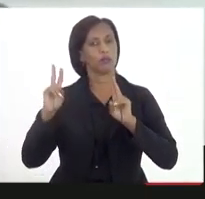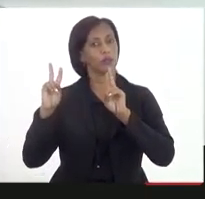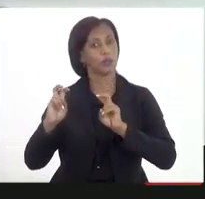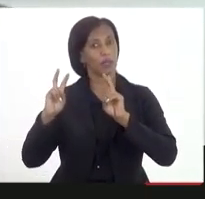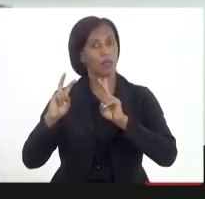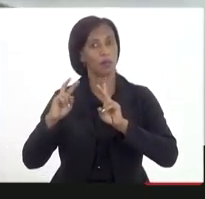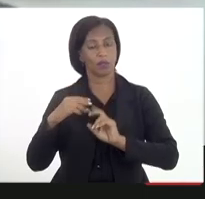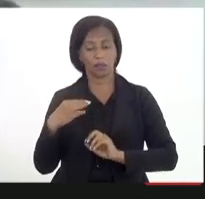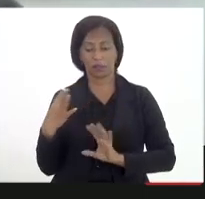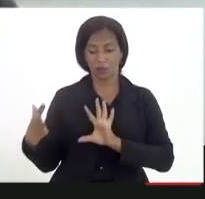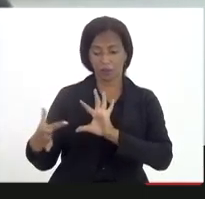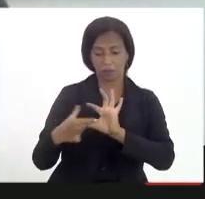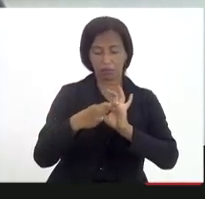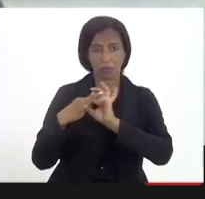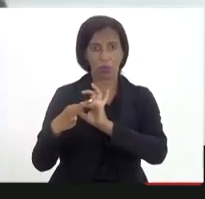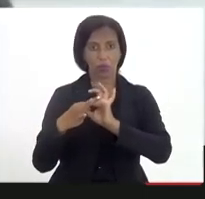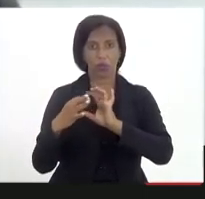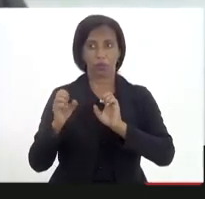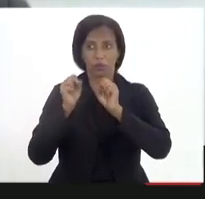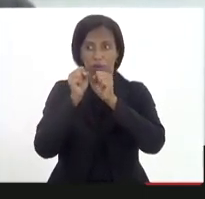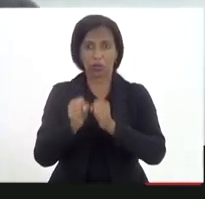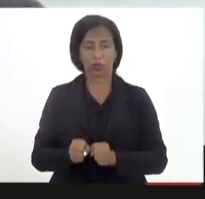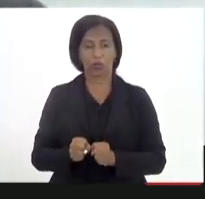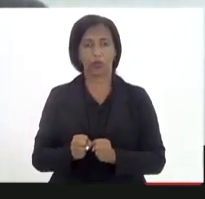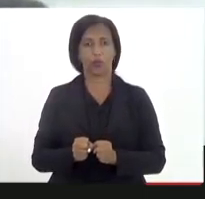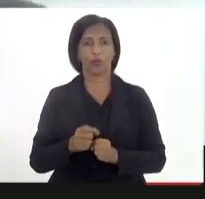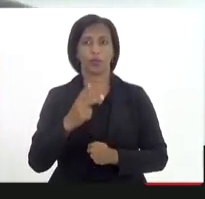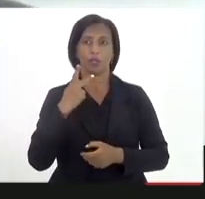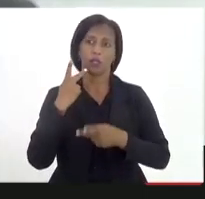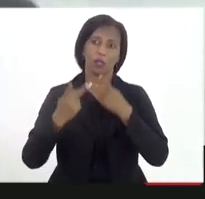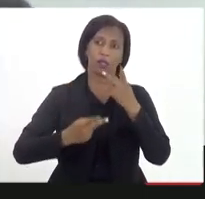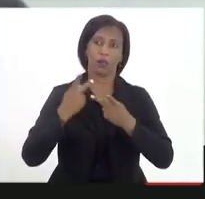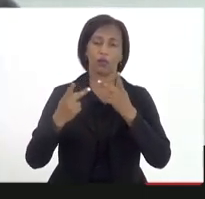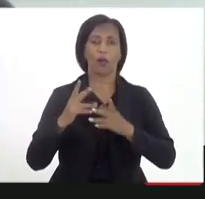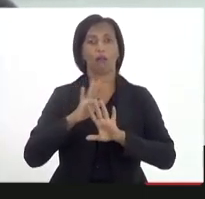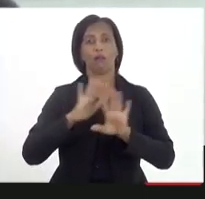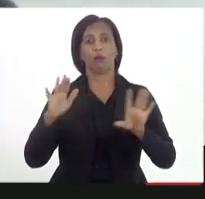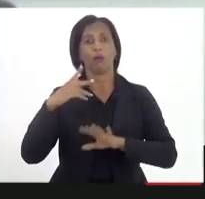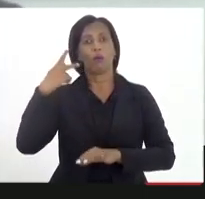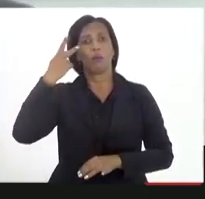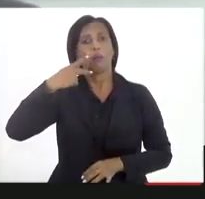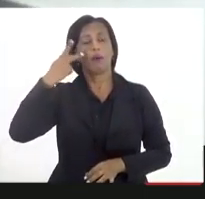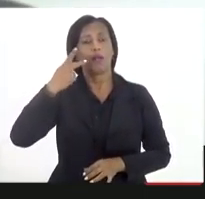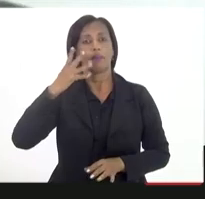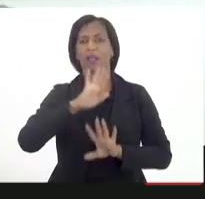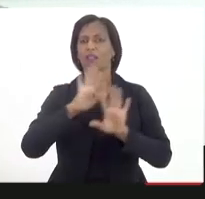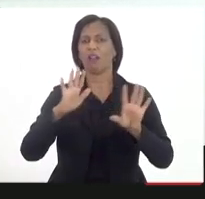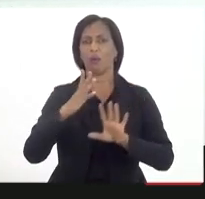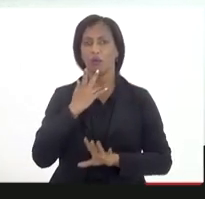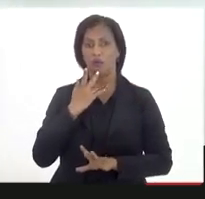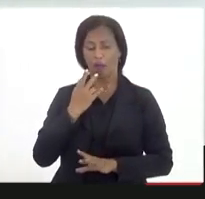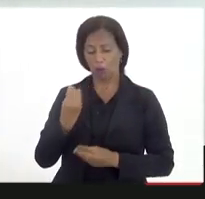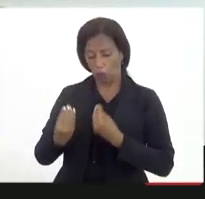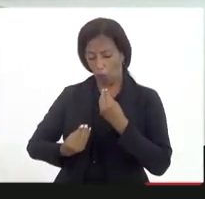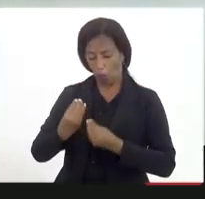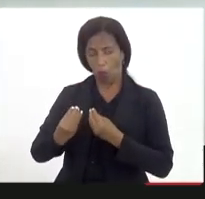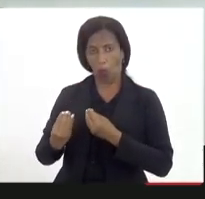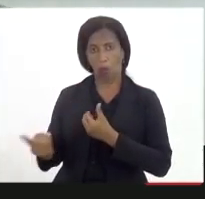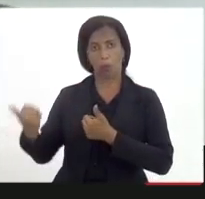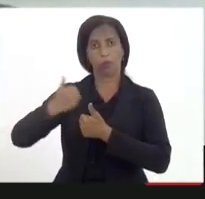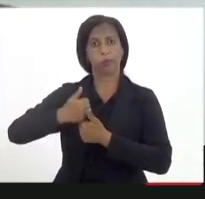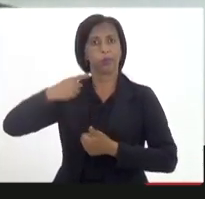integração das forças que combina com a OAB eu falo não como parlamentar mas falo como advogado militante